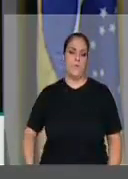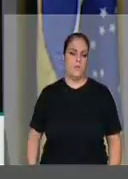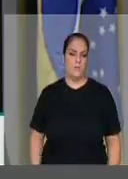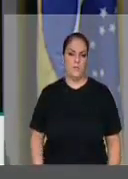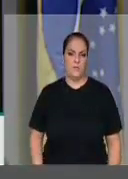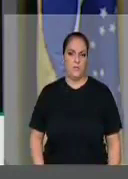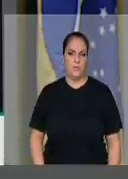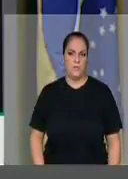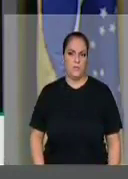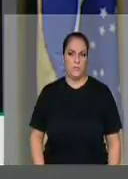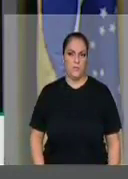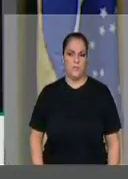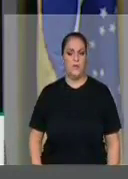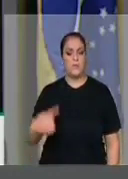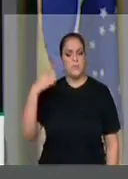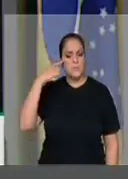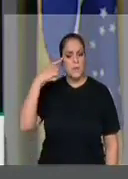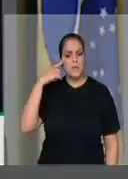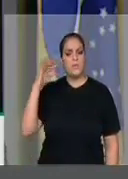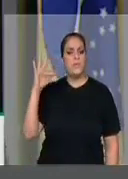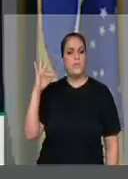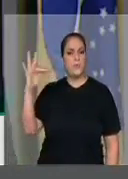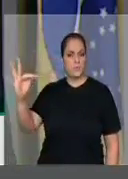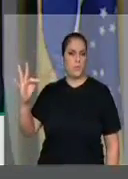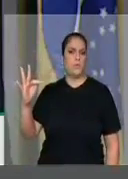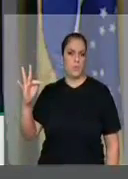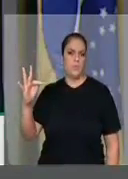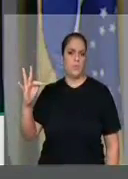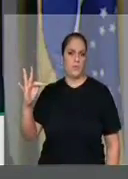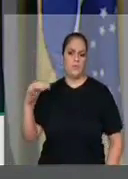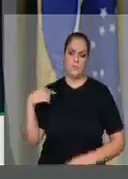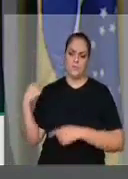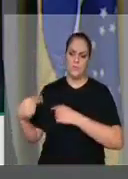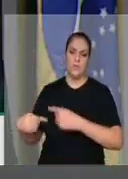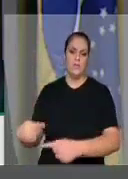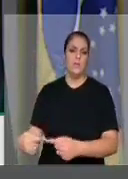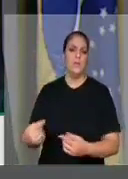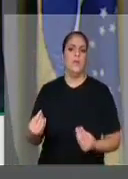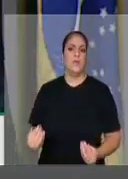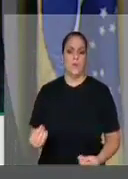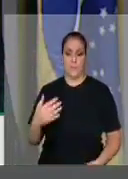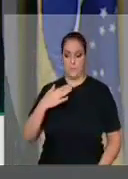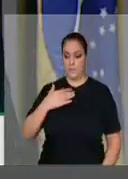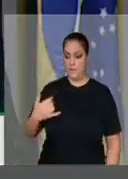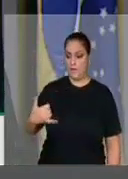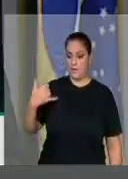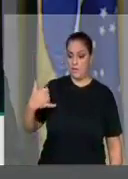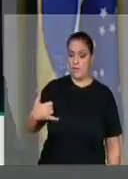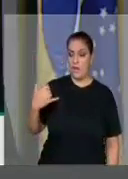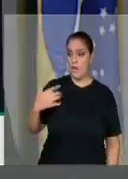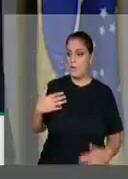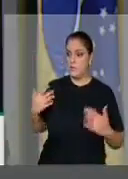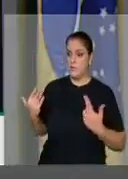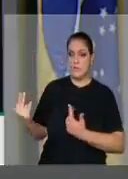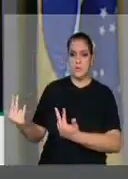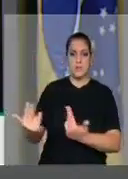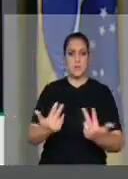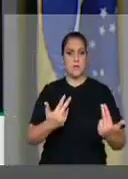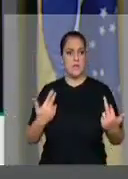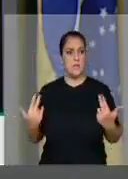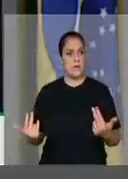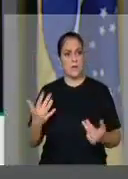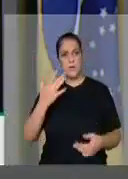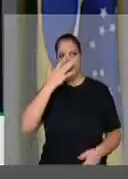pública. Estou pensando na próxima geração. Que a nossa geração de homens e mulheres públicas desse país,